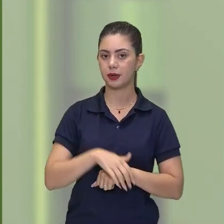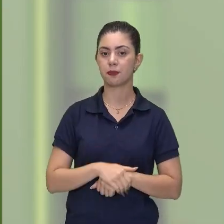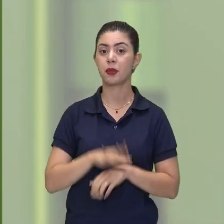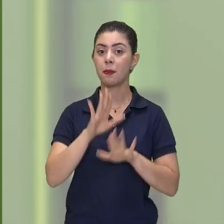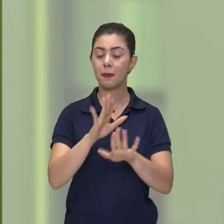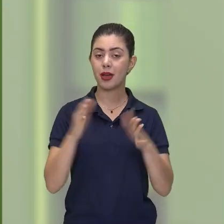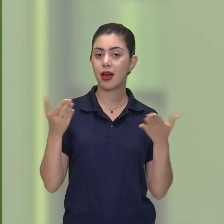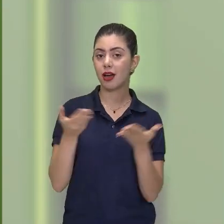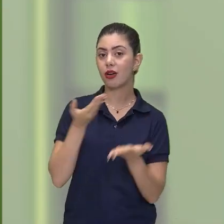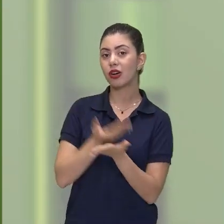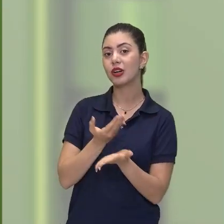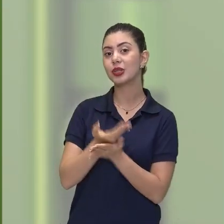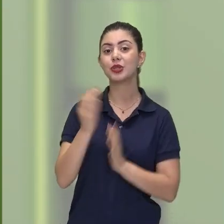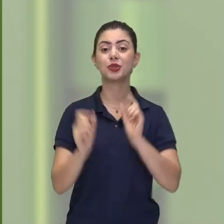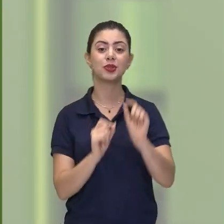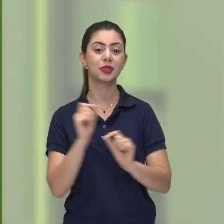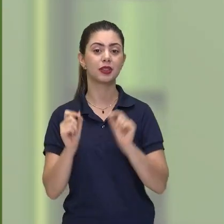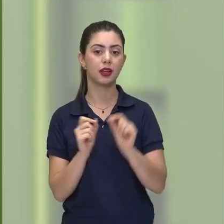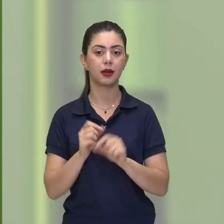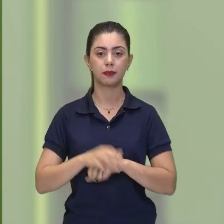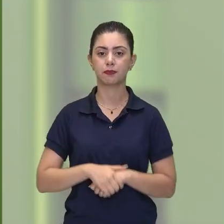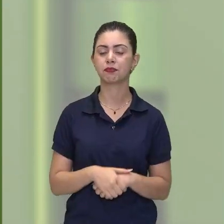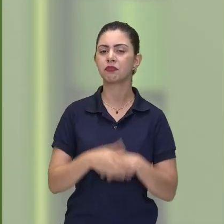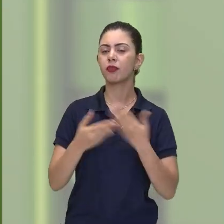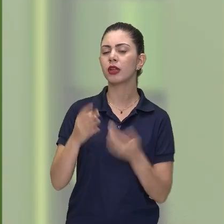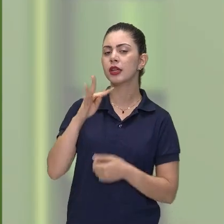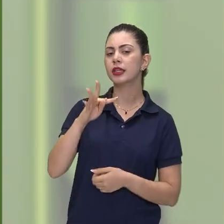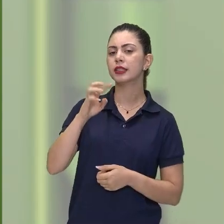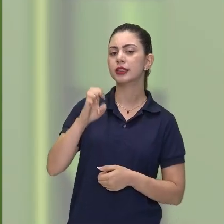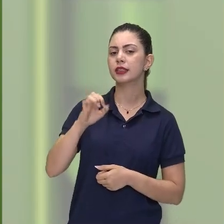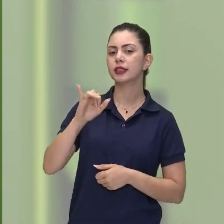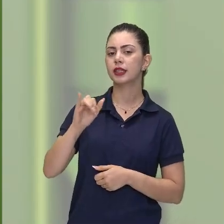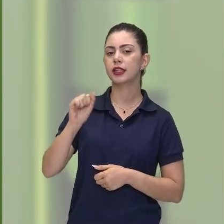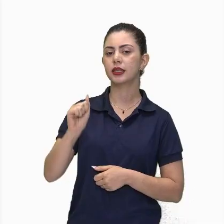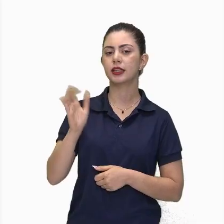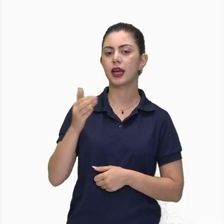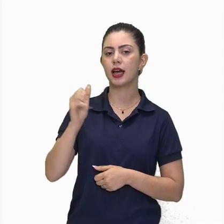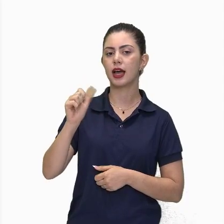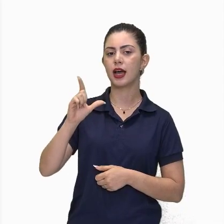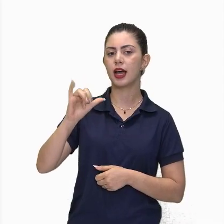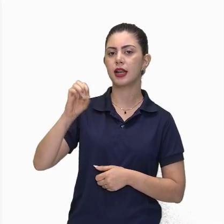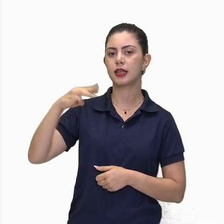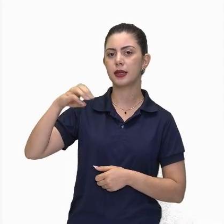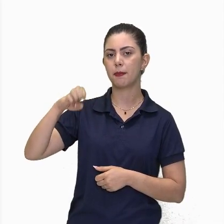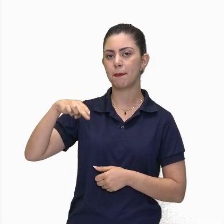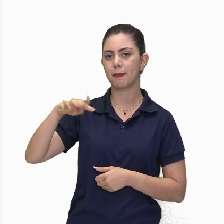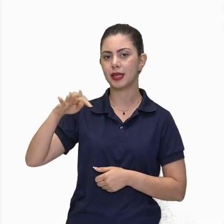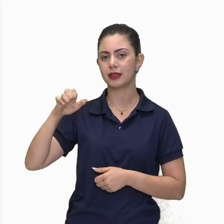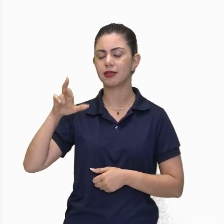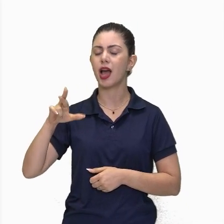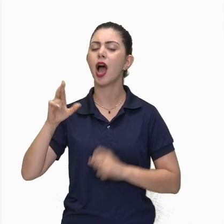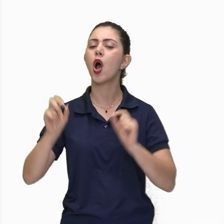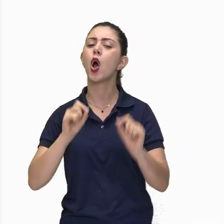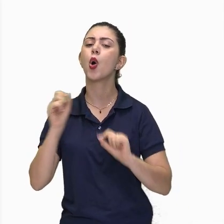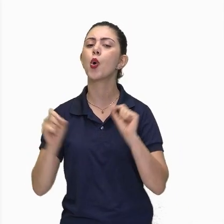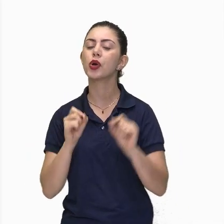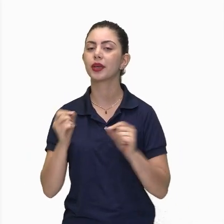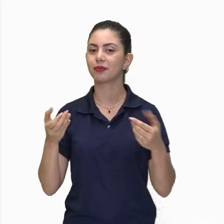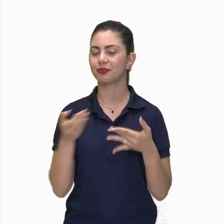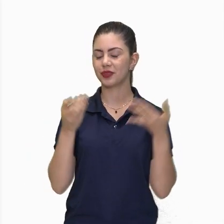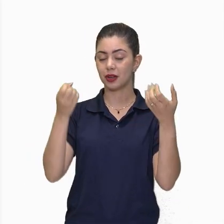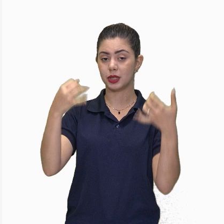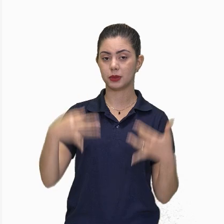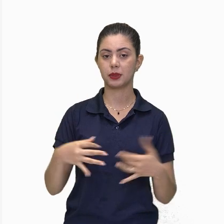agora vamos observar o significado de teia alimentar. Olha só. Teia alimentar é